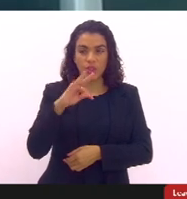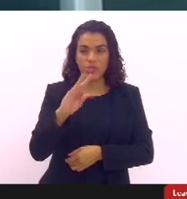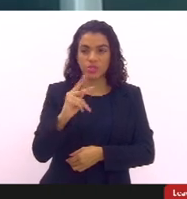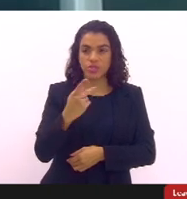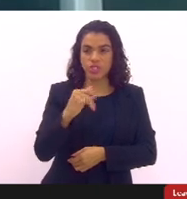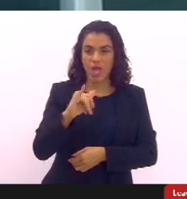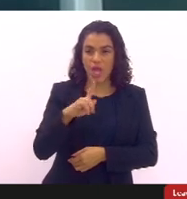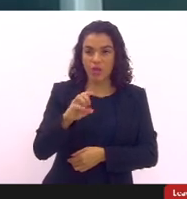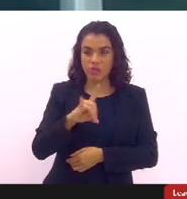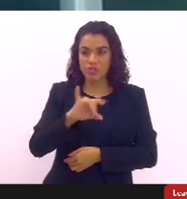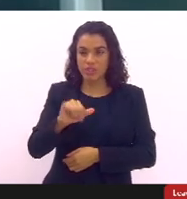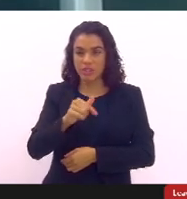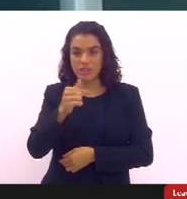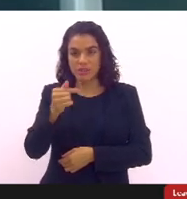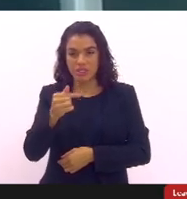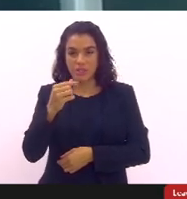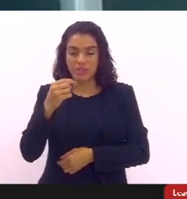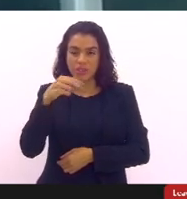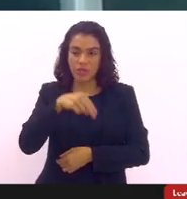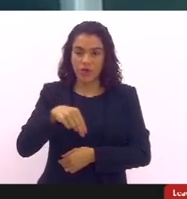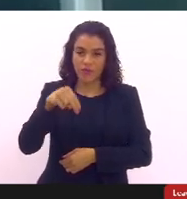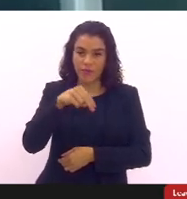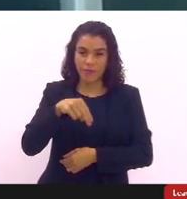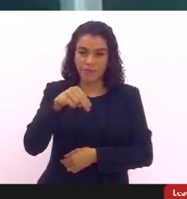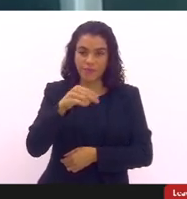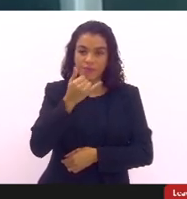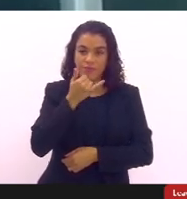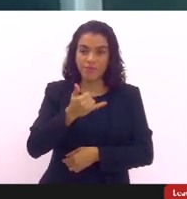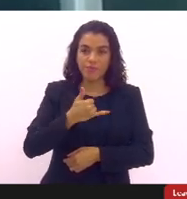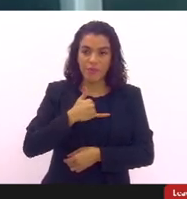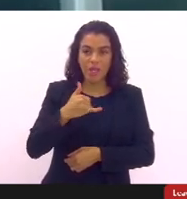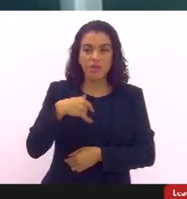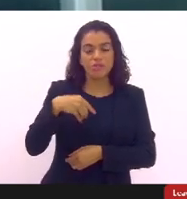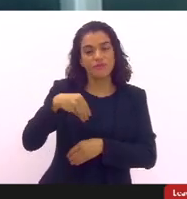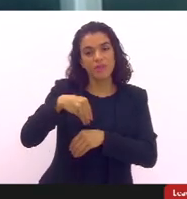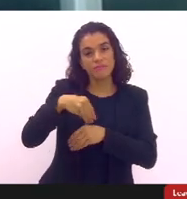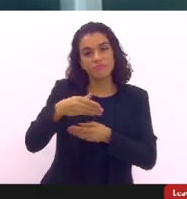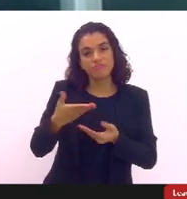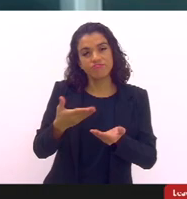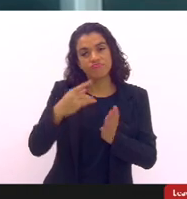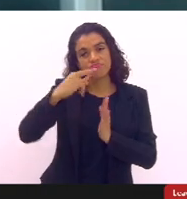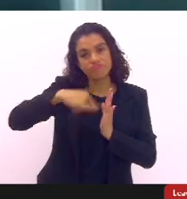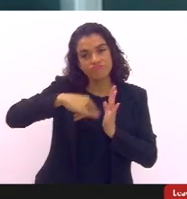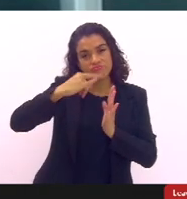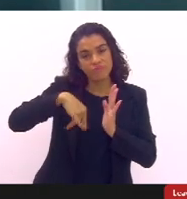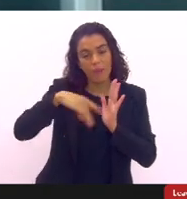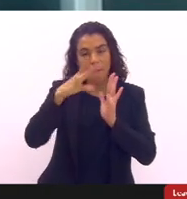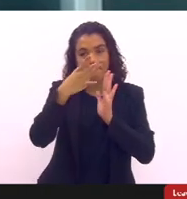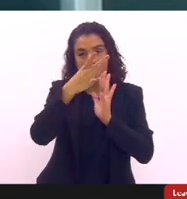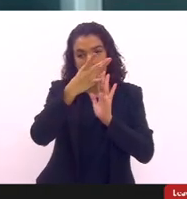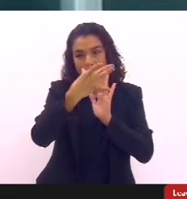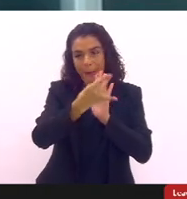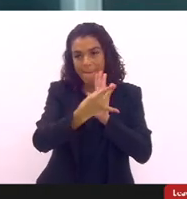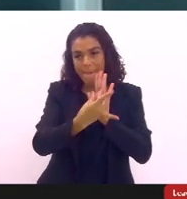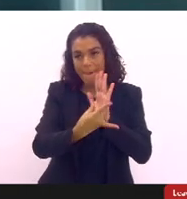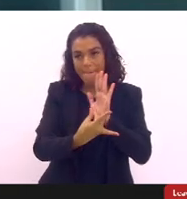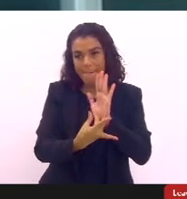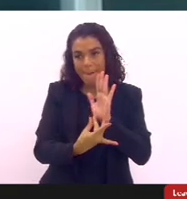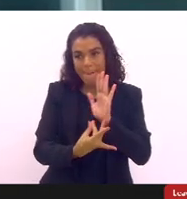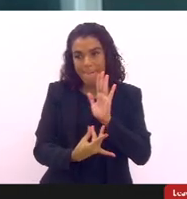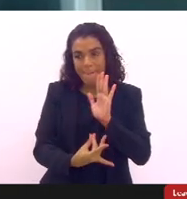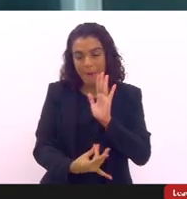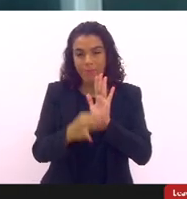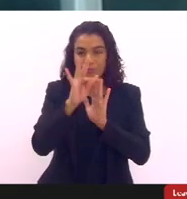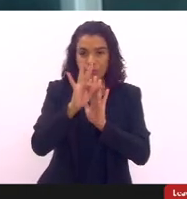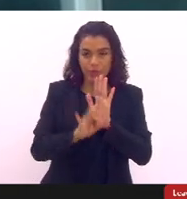novembro, onde a gente, desculpa, a gente vai estar levando aí um detalhamento maior desse termo de